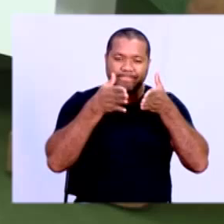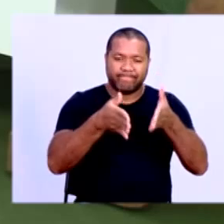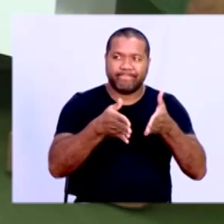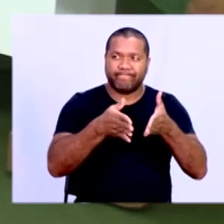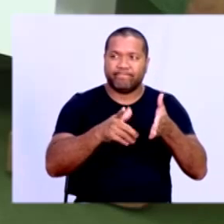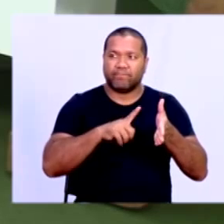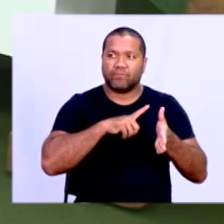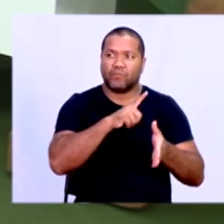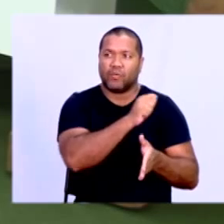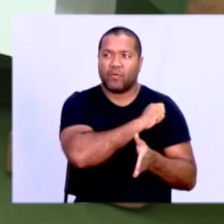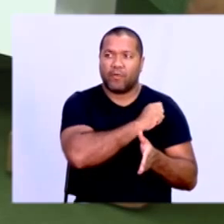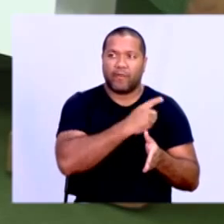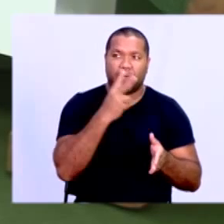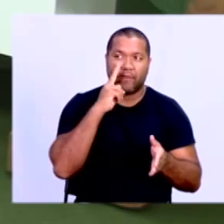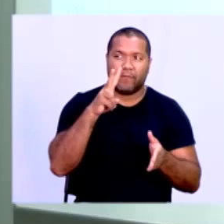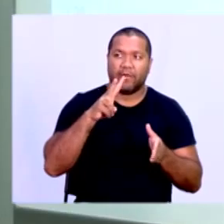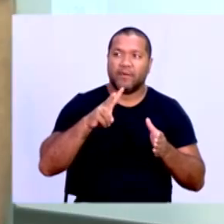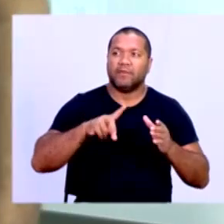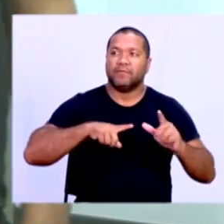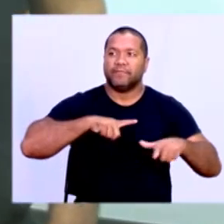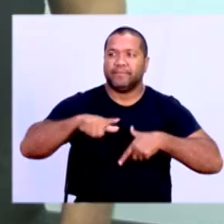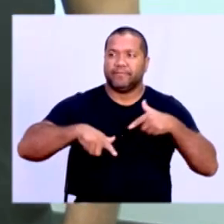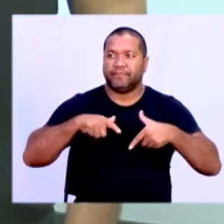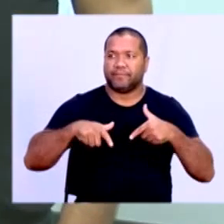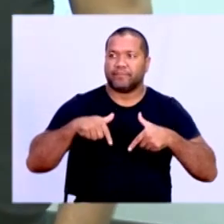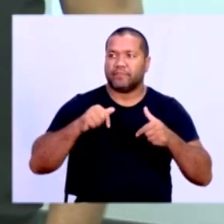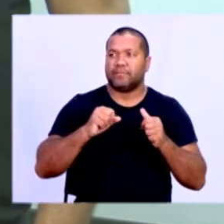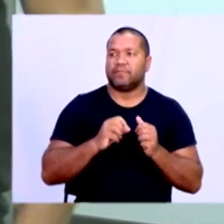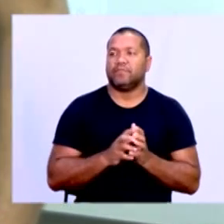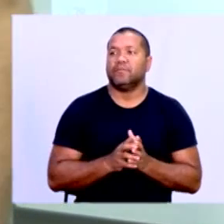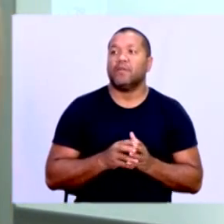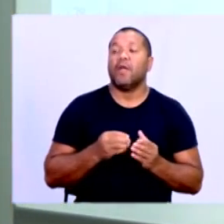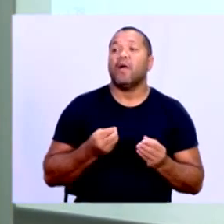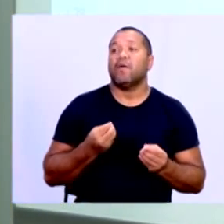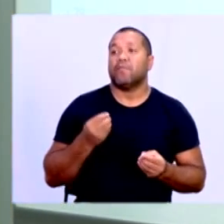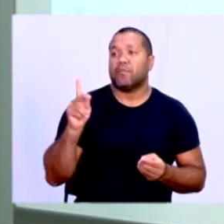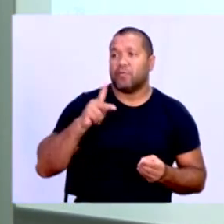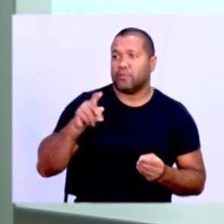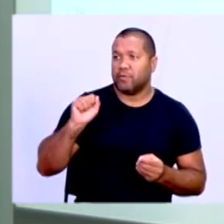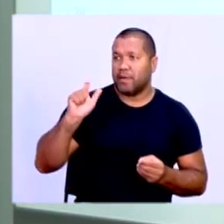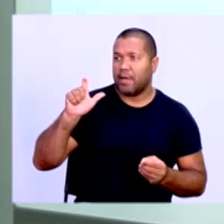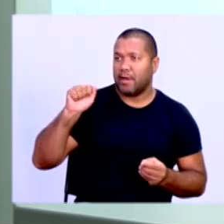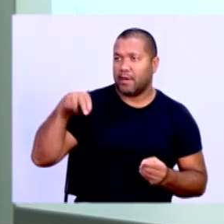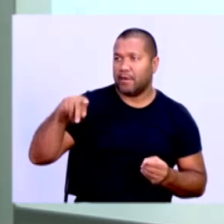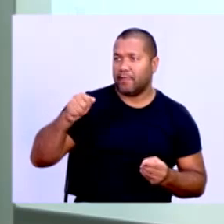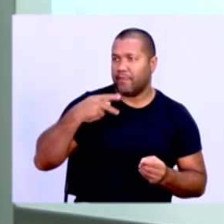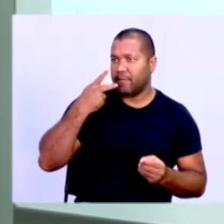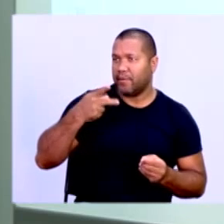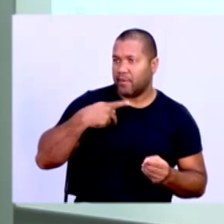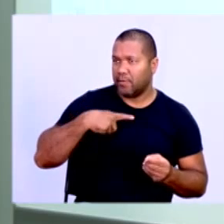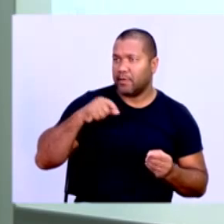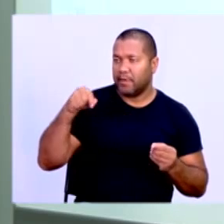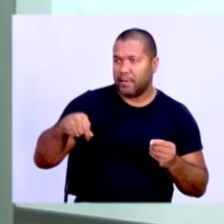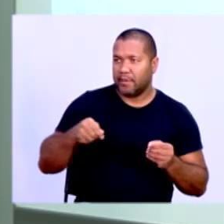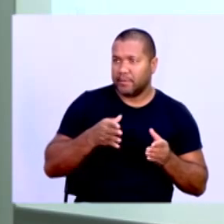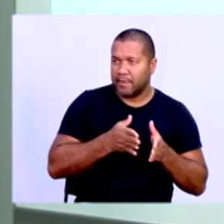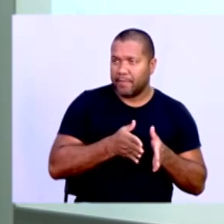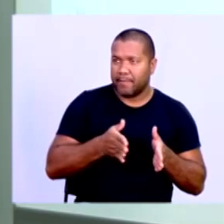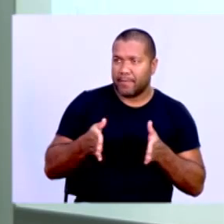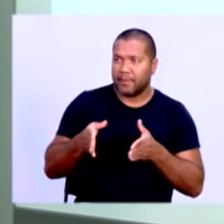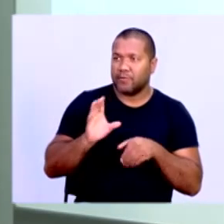ver no mercado de trabalho. Isso. Então, como o professor Alan falou, realmente essa parte do nosso curso agora